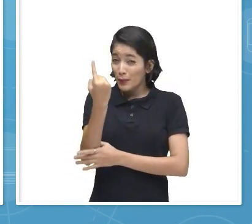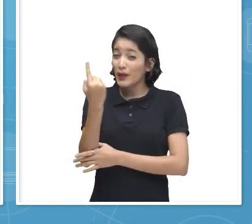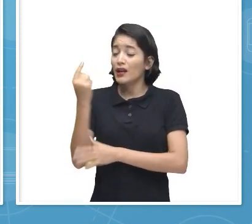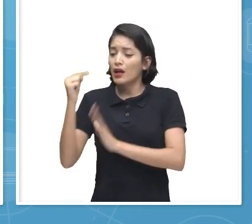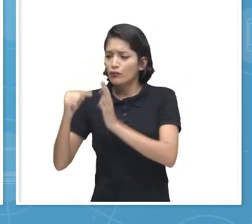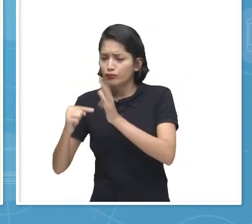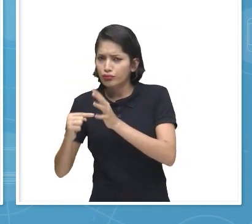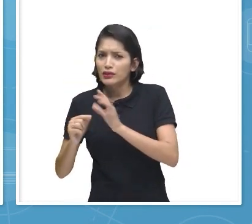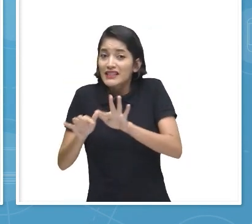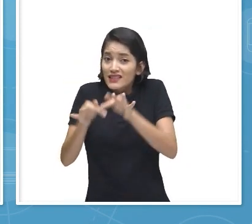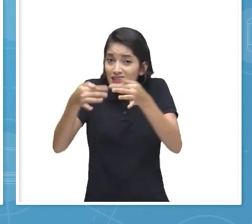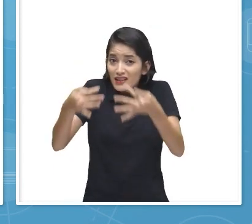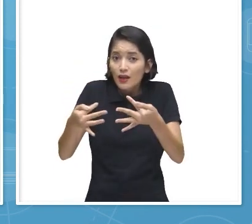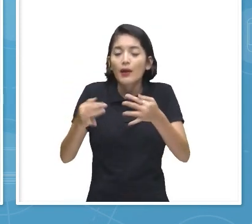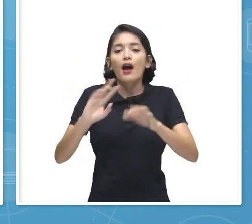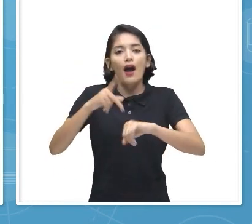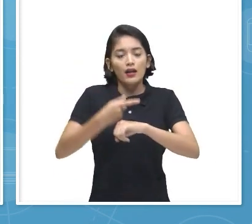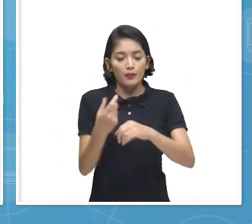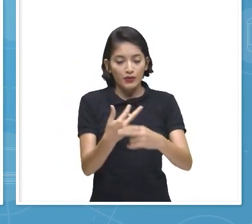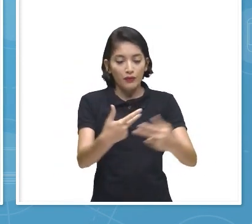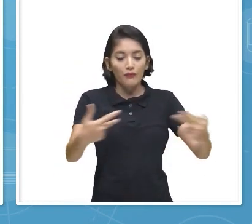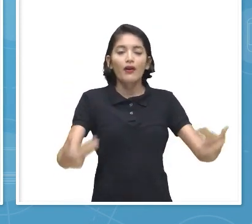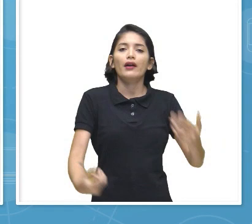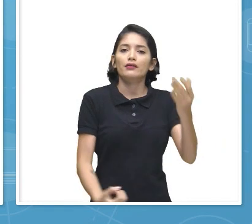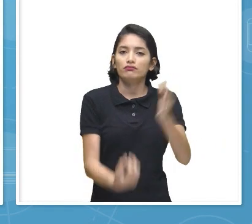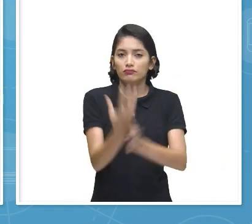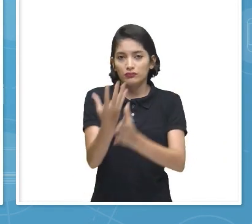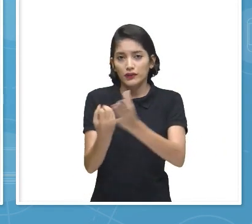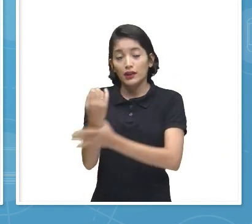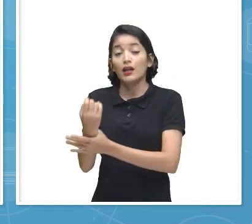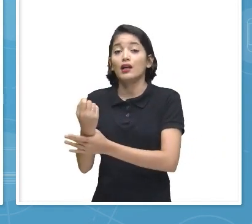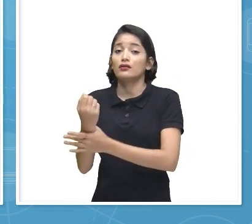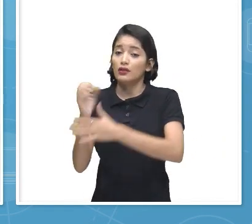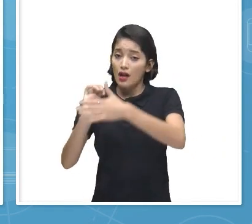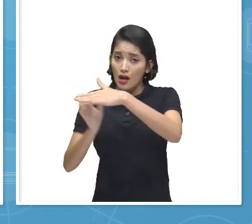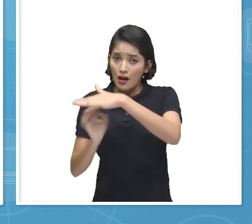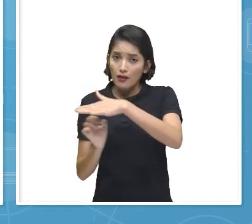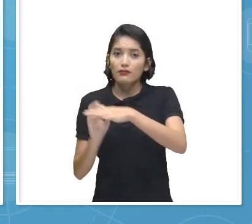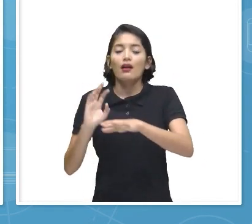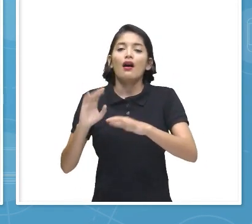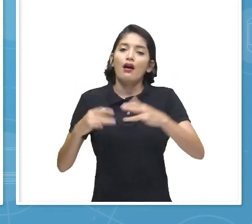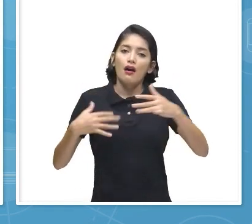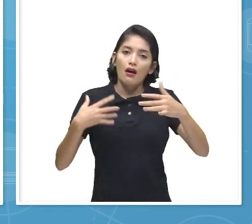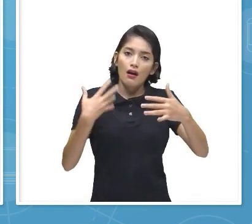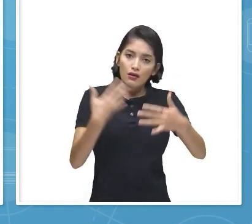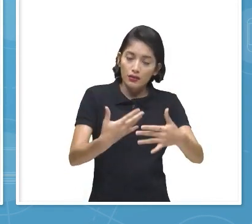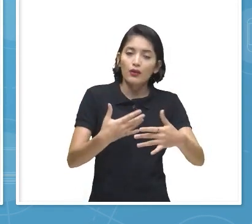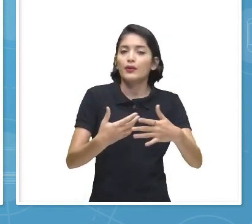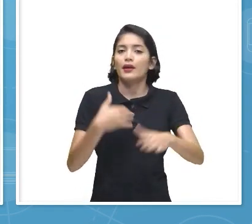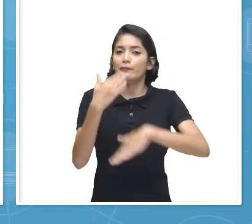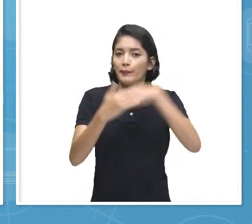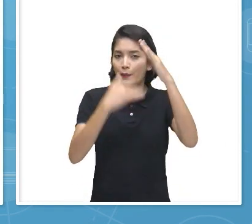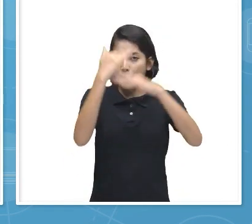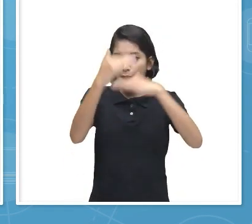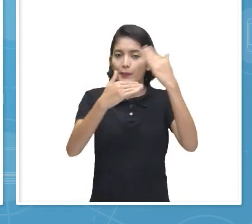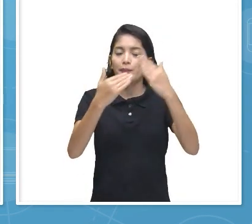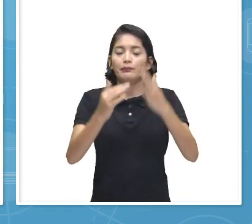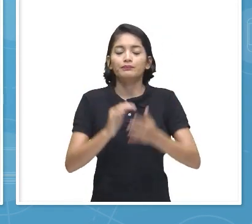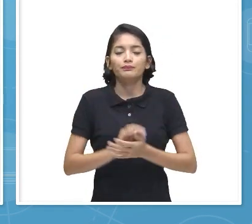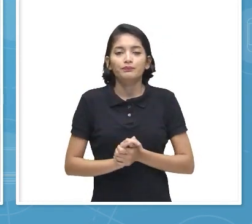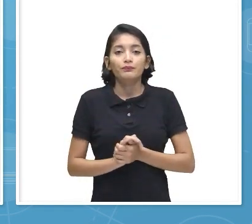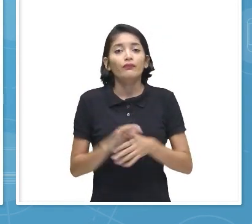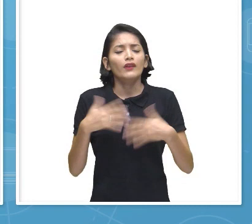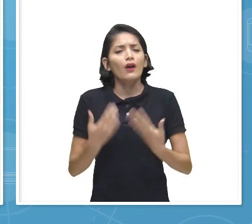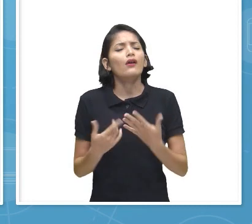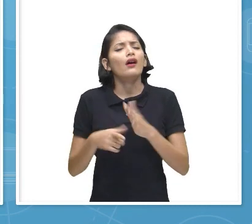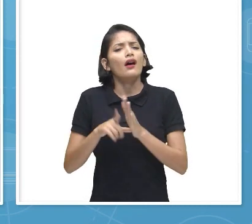comum várias, dentro do mesmo espaço, né? Criando as primeiras fábricas, até o desenvolvimento das novas fontes de matéria-prima. Então, antes eu